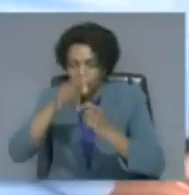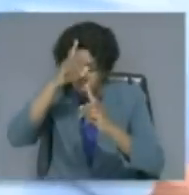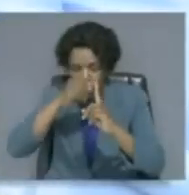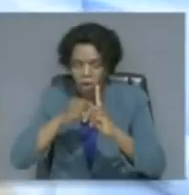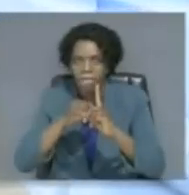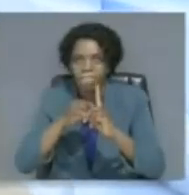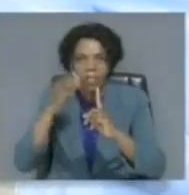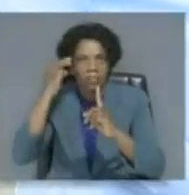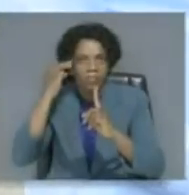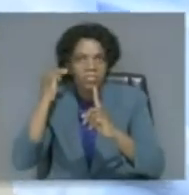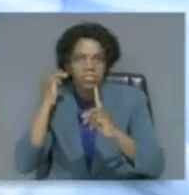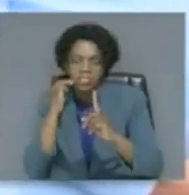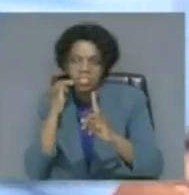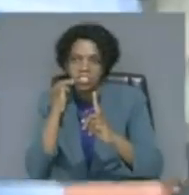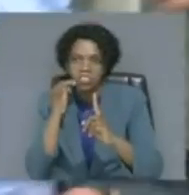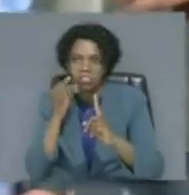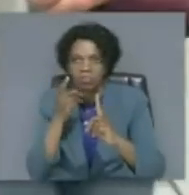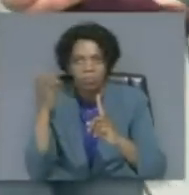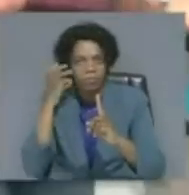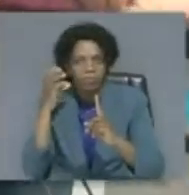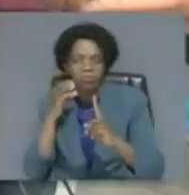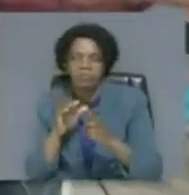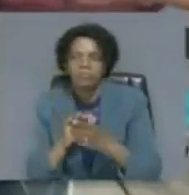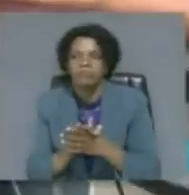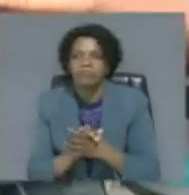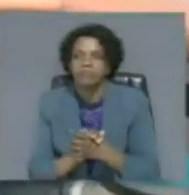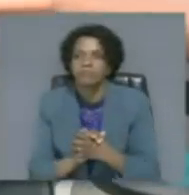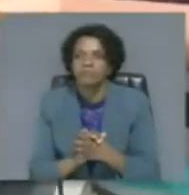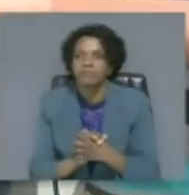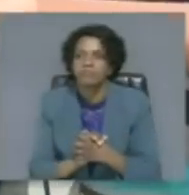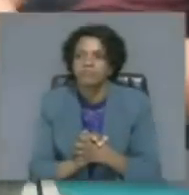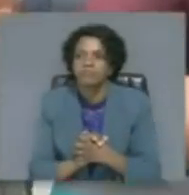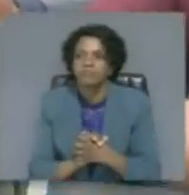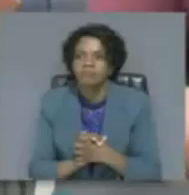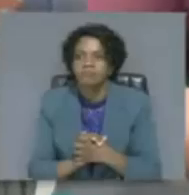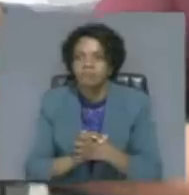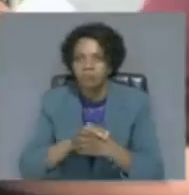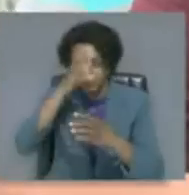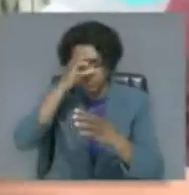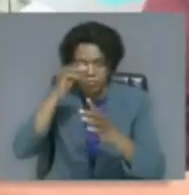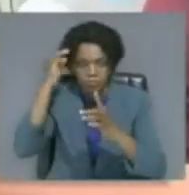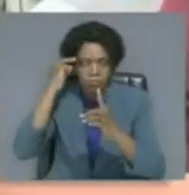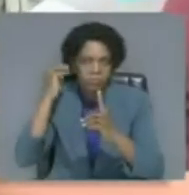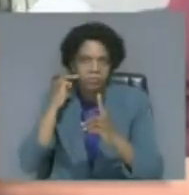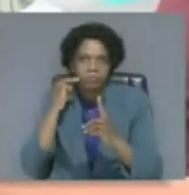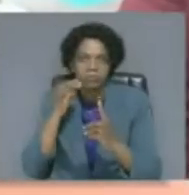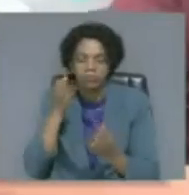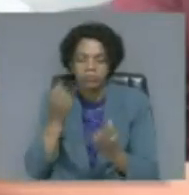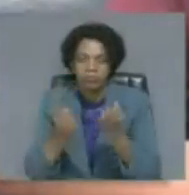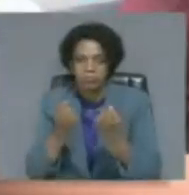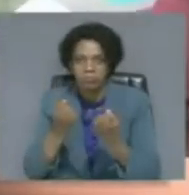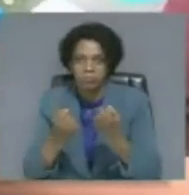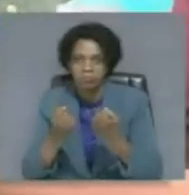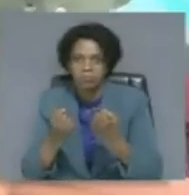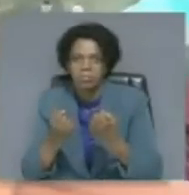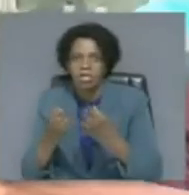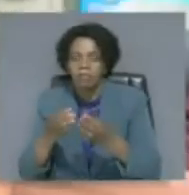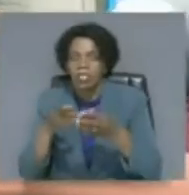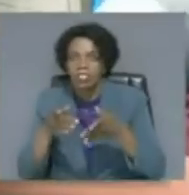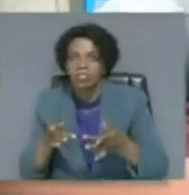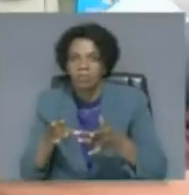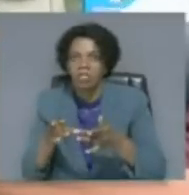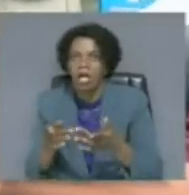do Ordenamento do Território, a quem vamos já ouvi-lo. Este nó rodoviário é dos mais importantes